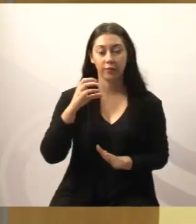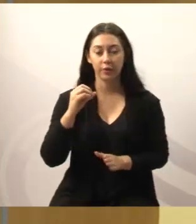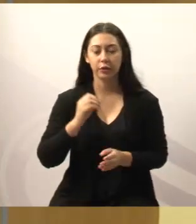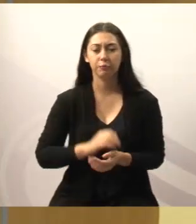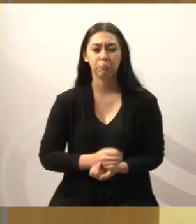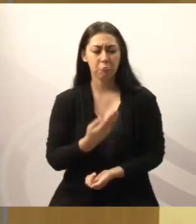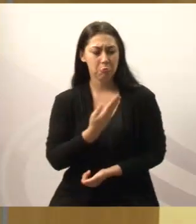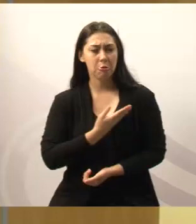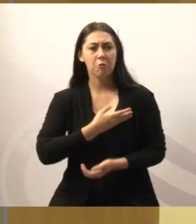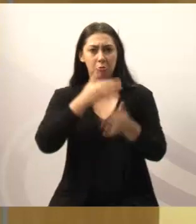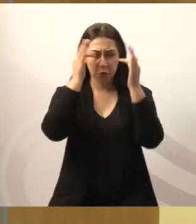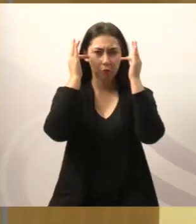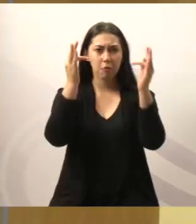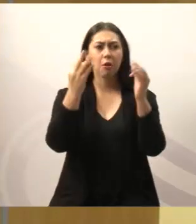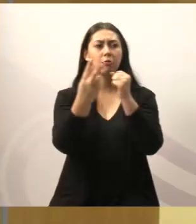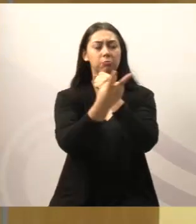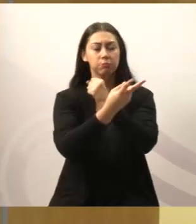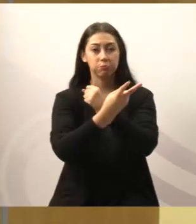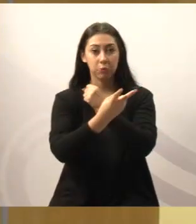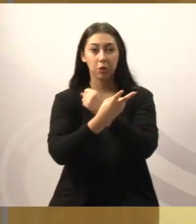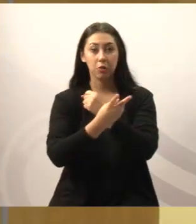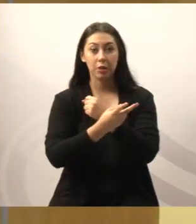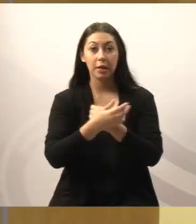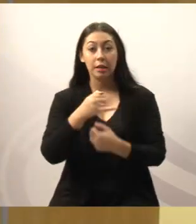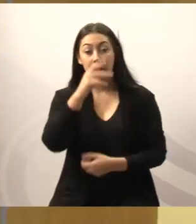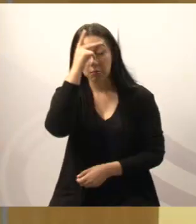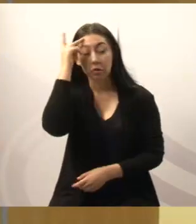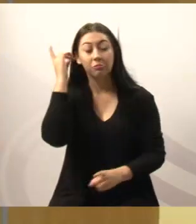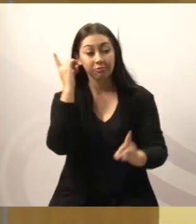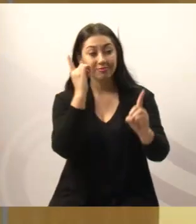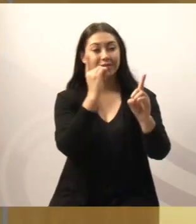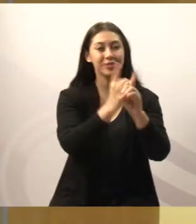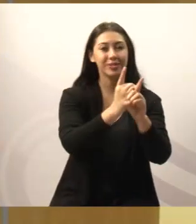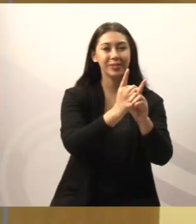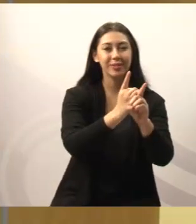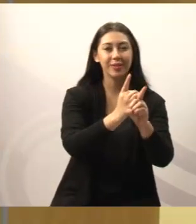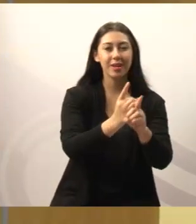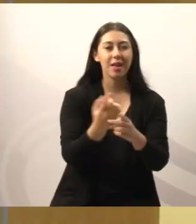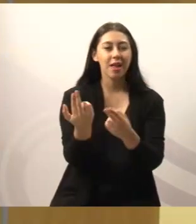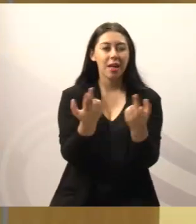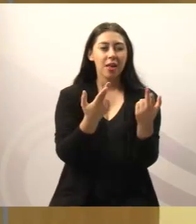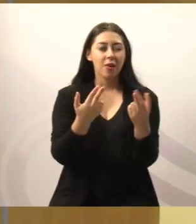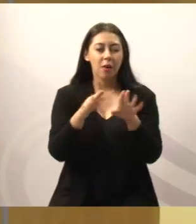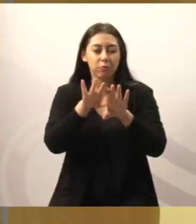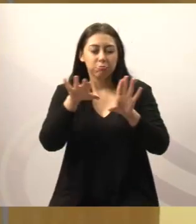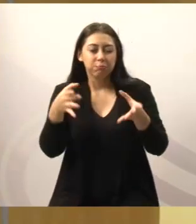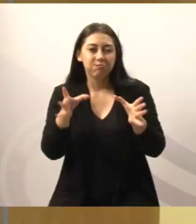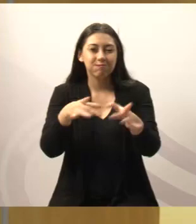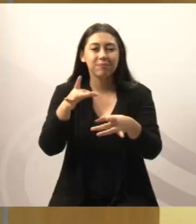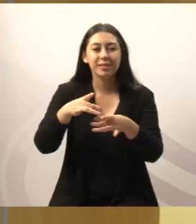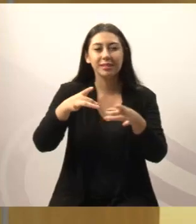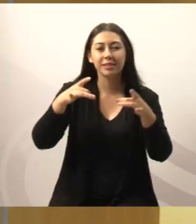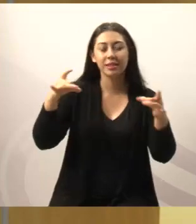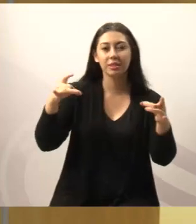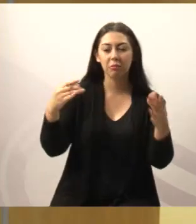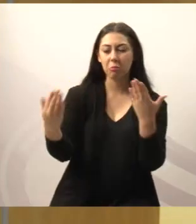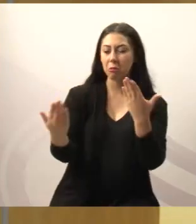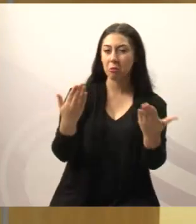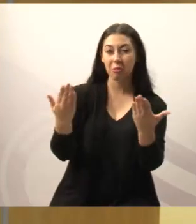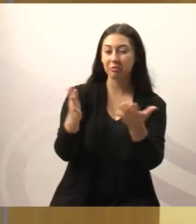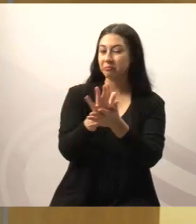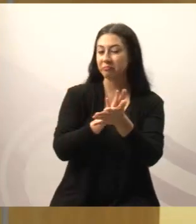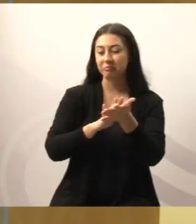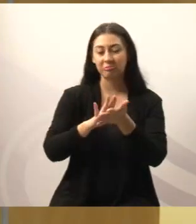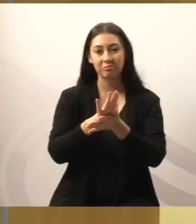poderosa proteção. Quem o achou, descobriu um tesouro. Nada é comparável a um amigo